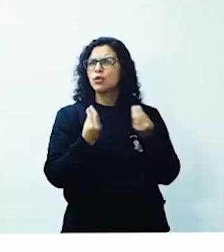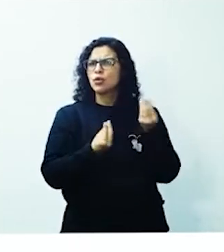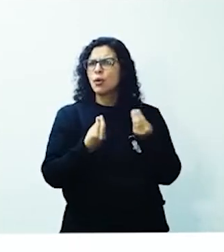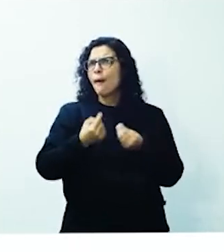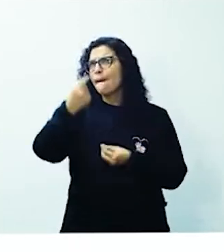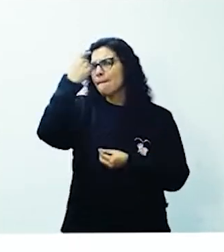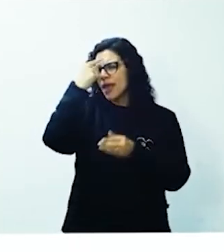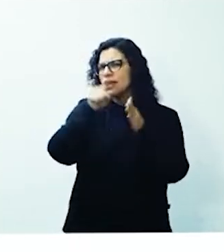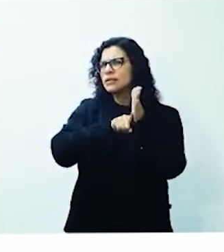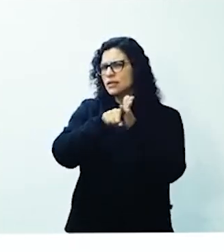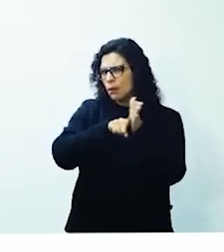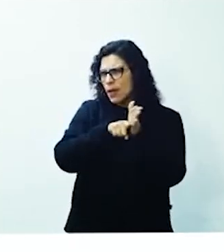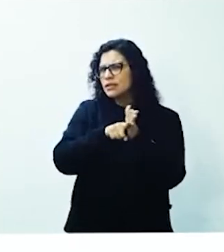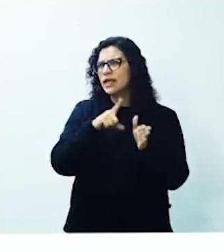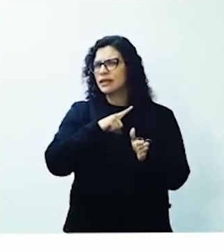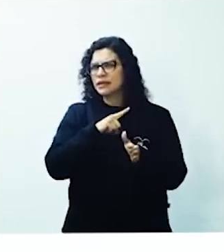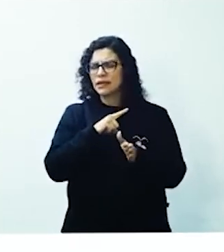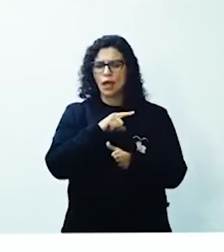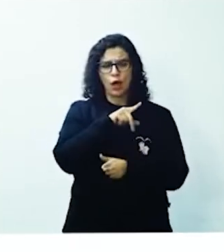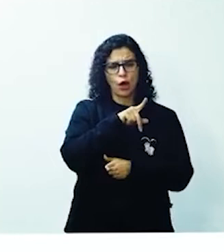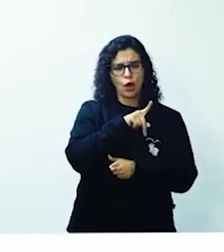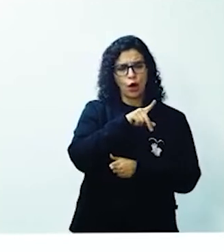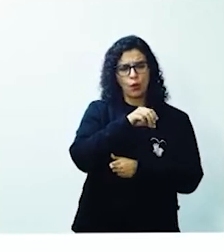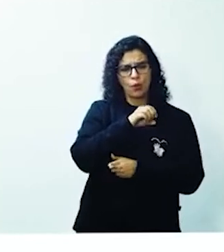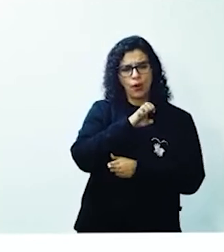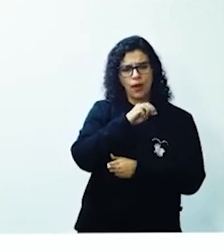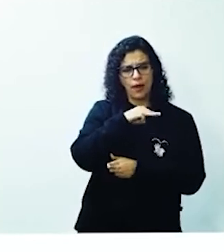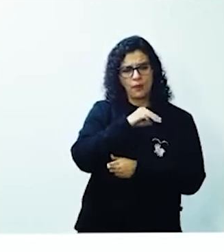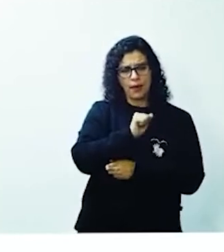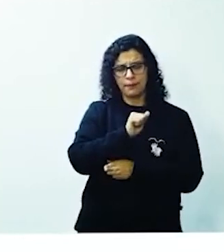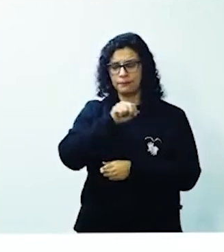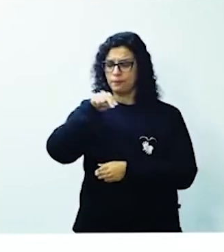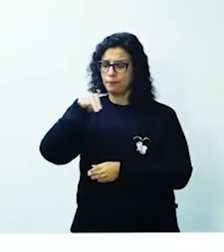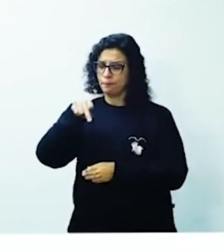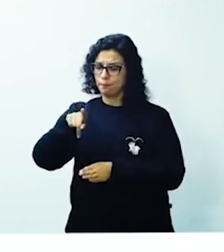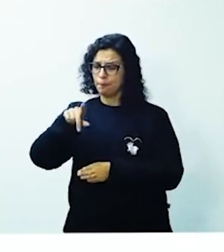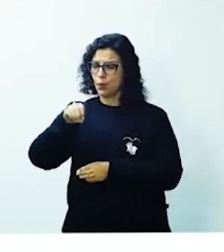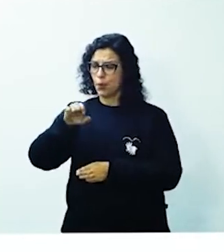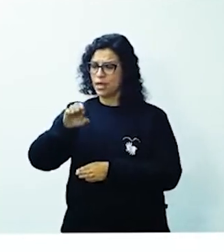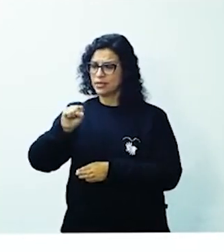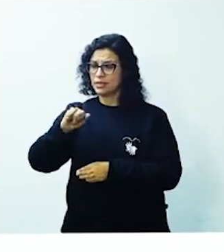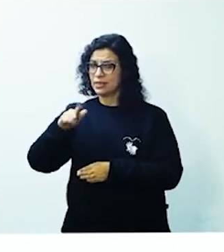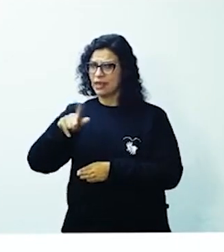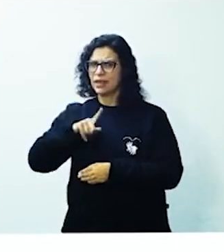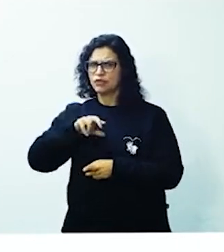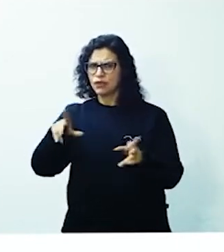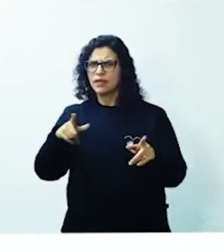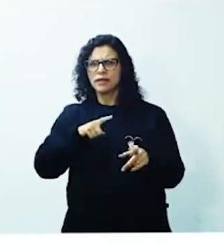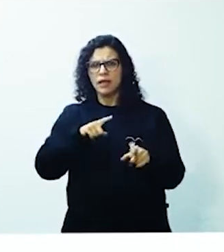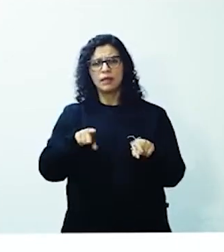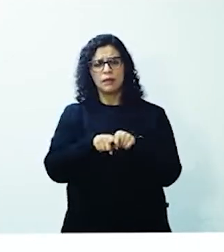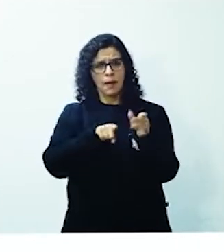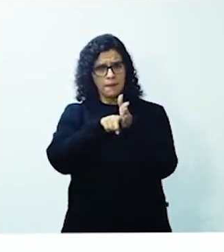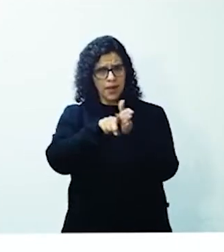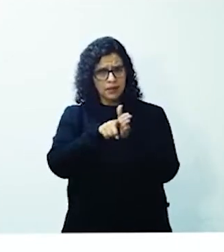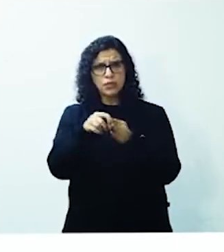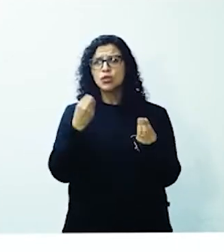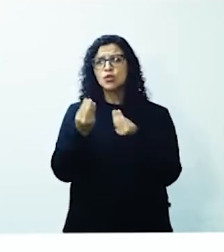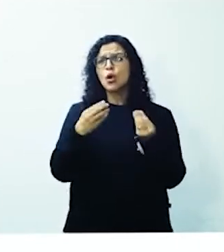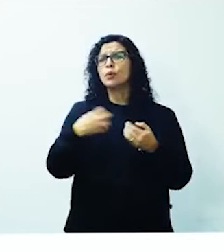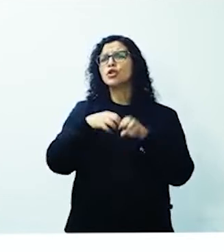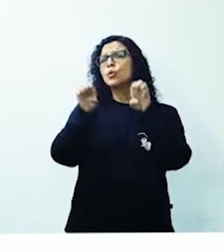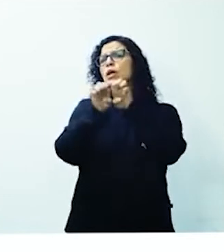caso, pesquise se existe ou não diferença entre poema e poesia e também se como